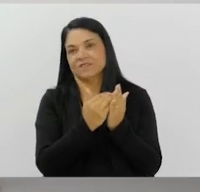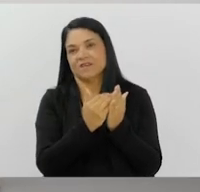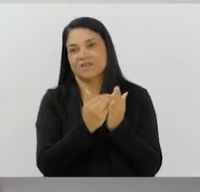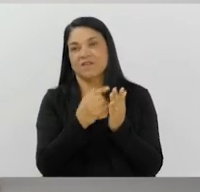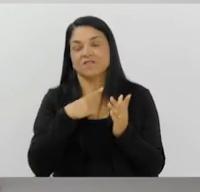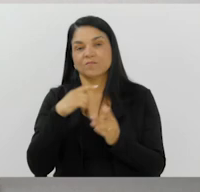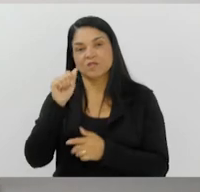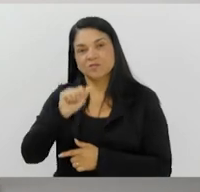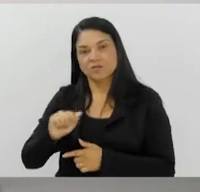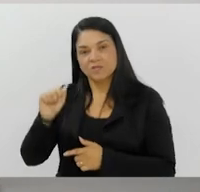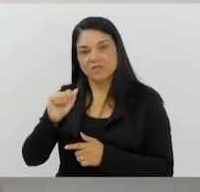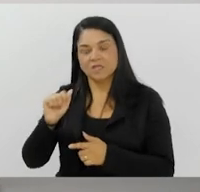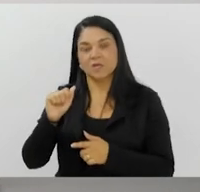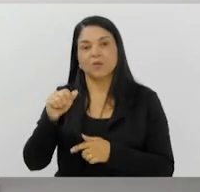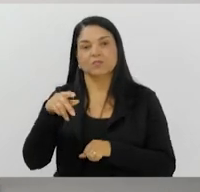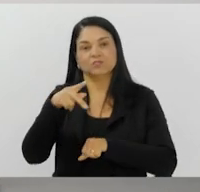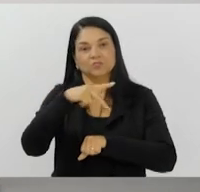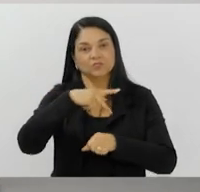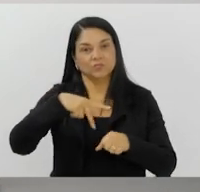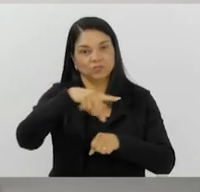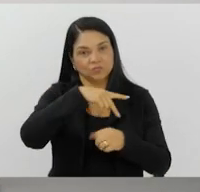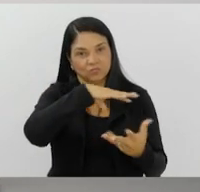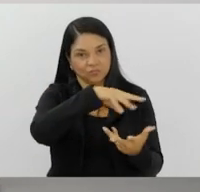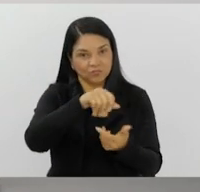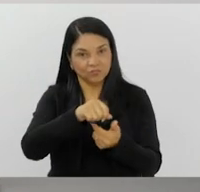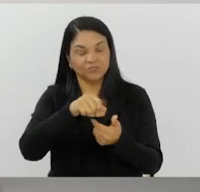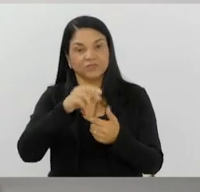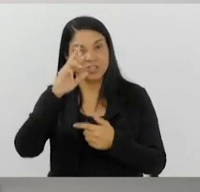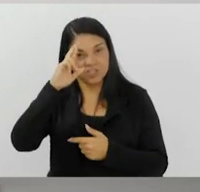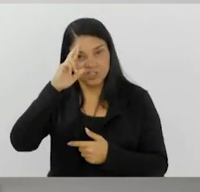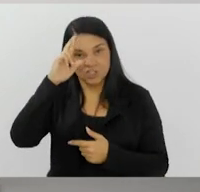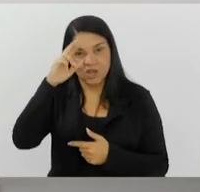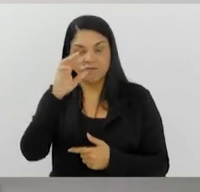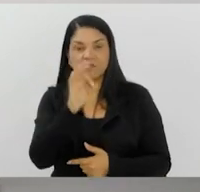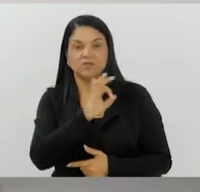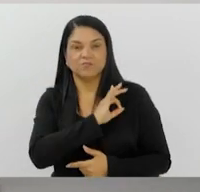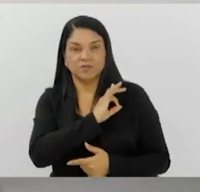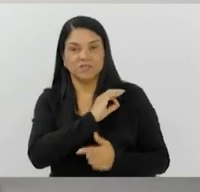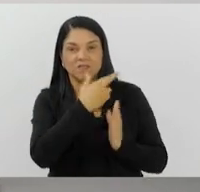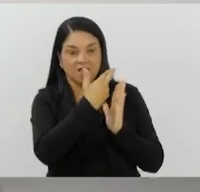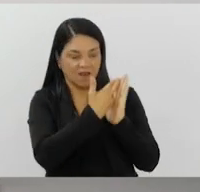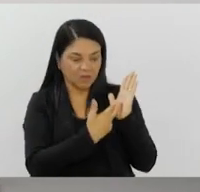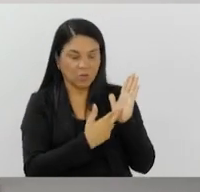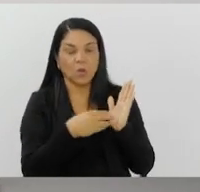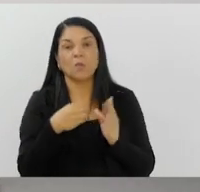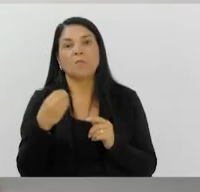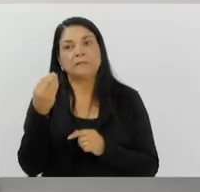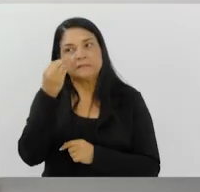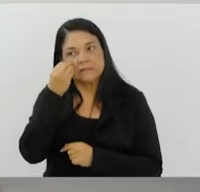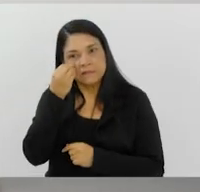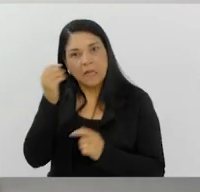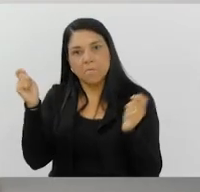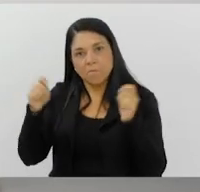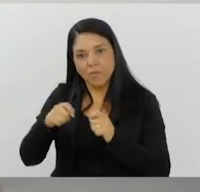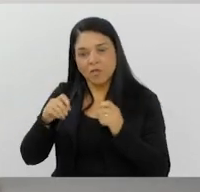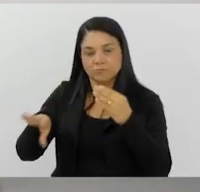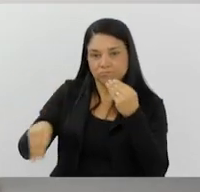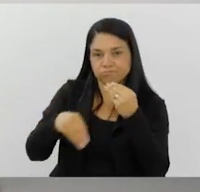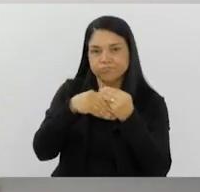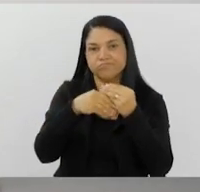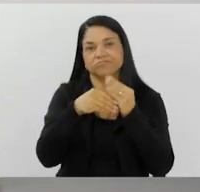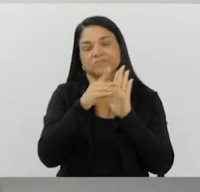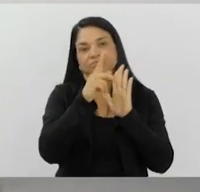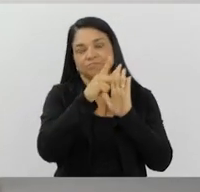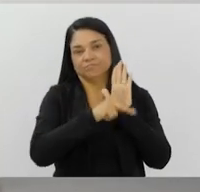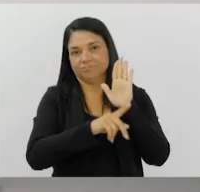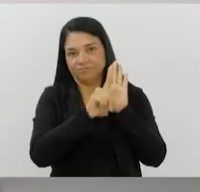associação internacional de chefes de polícia que produzir um relatório isso também a gente pode tentar trazer pro eh pro PL